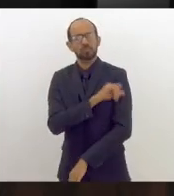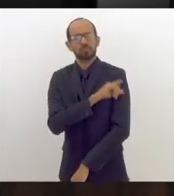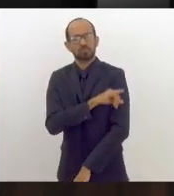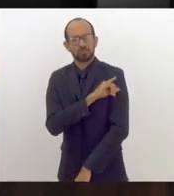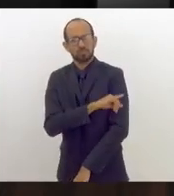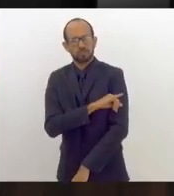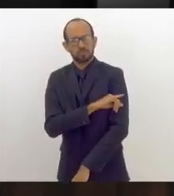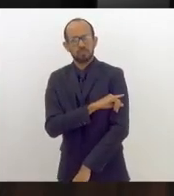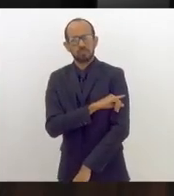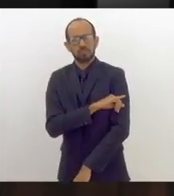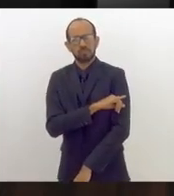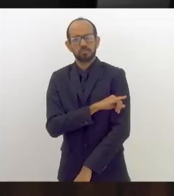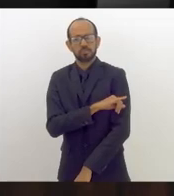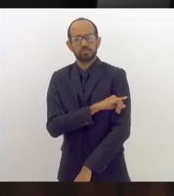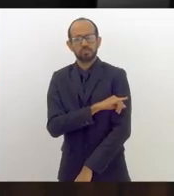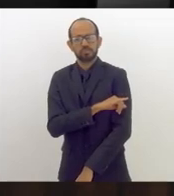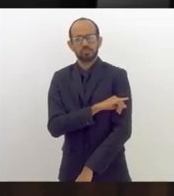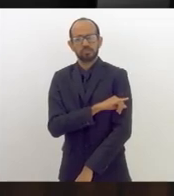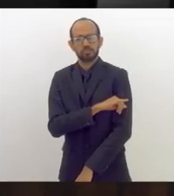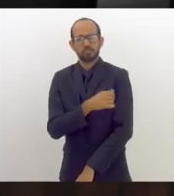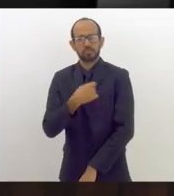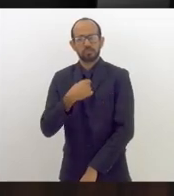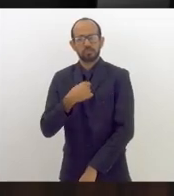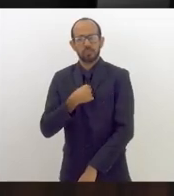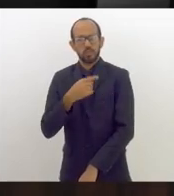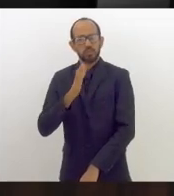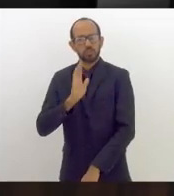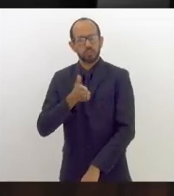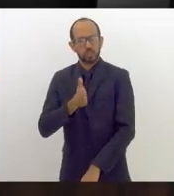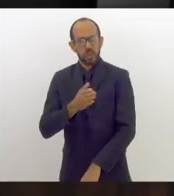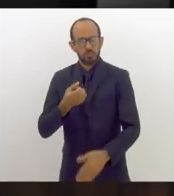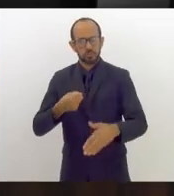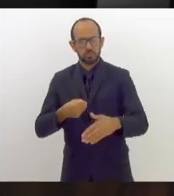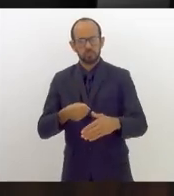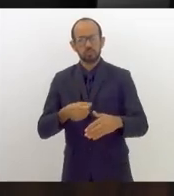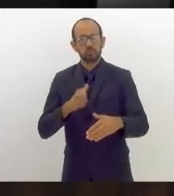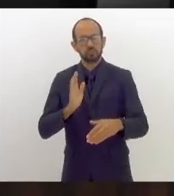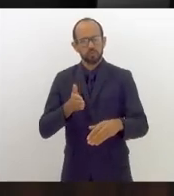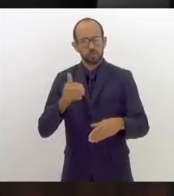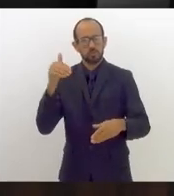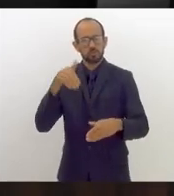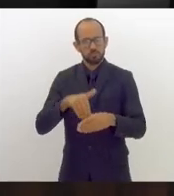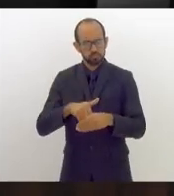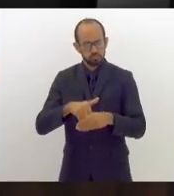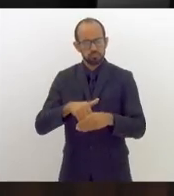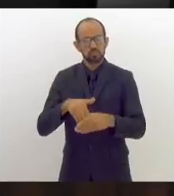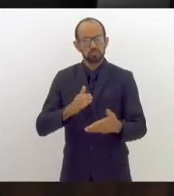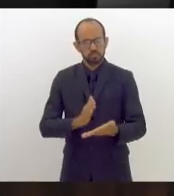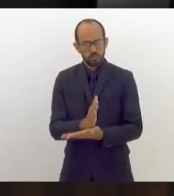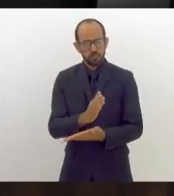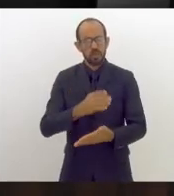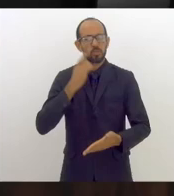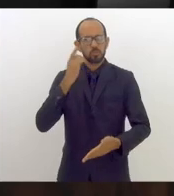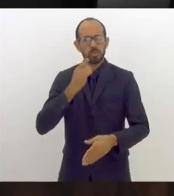eu já numa condição de reeleito deputado estadual juntamente